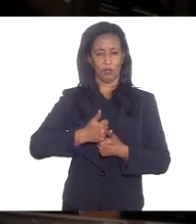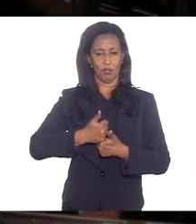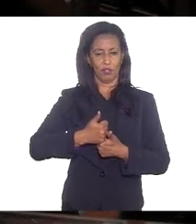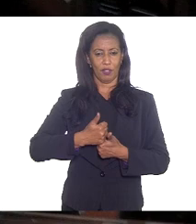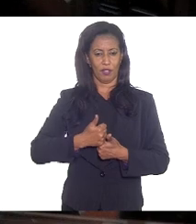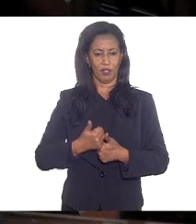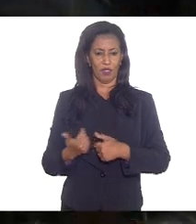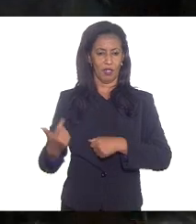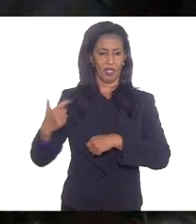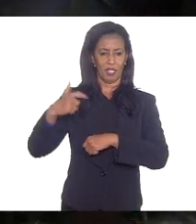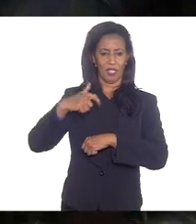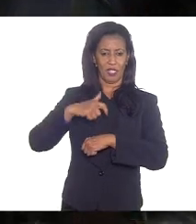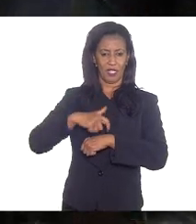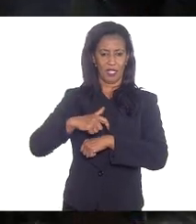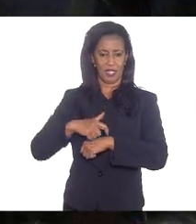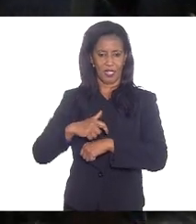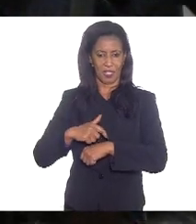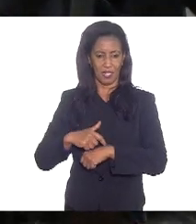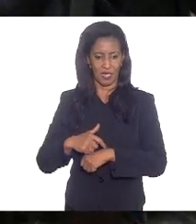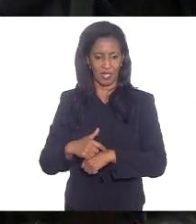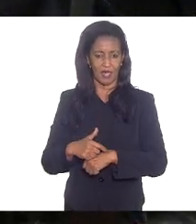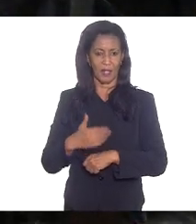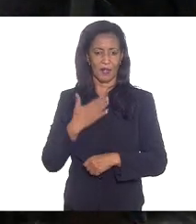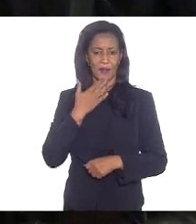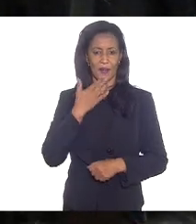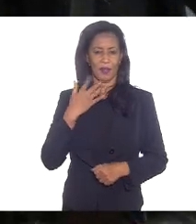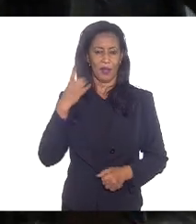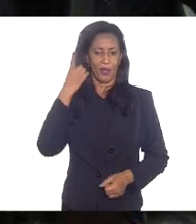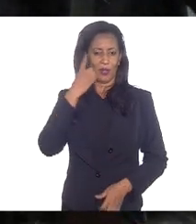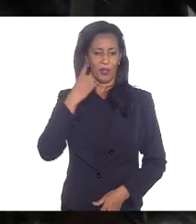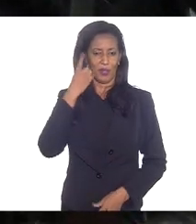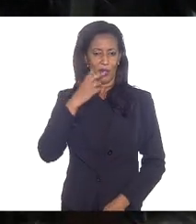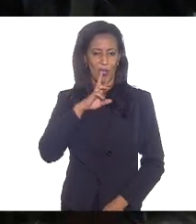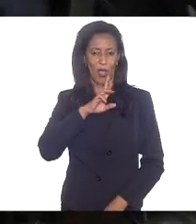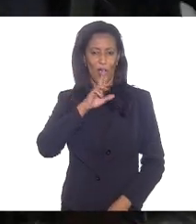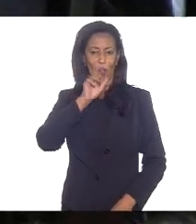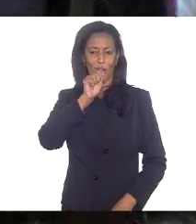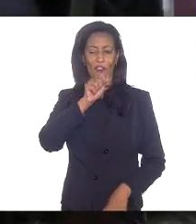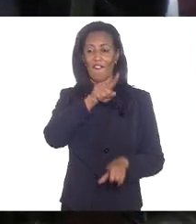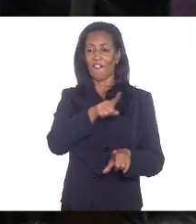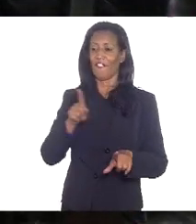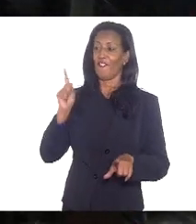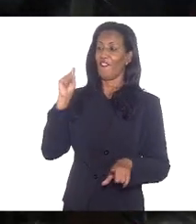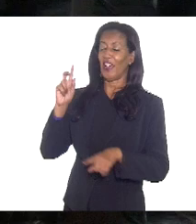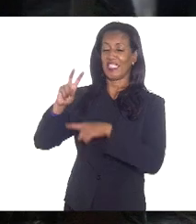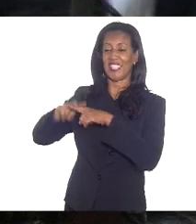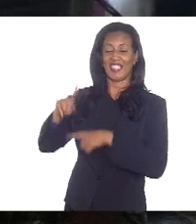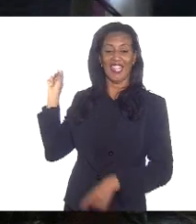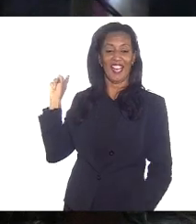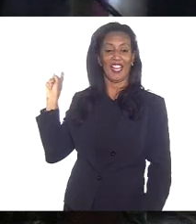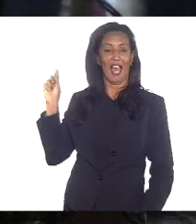E nesse momento, senhor presidente, peço também que o deputado Rodrigo Amorim vá lá para o plenário e pare de me perturbar.